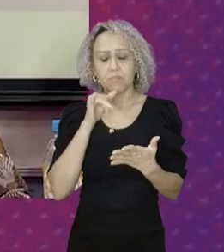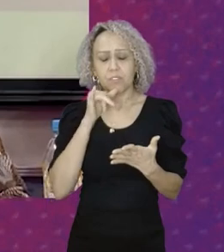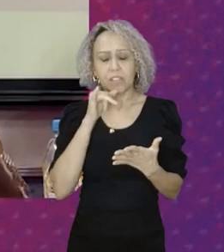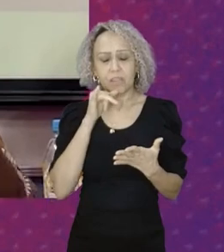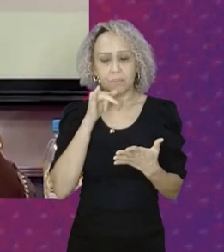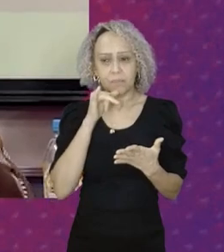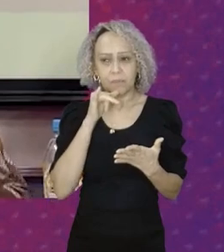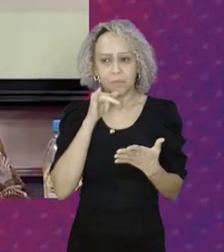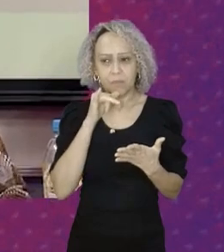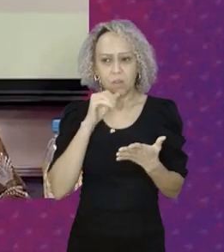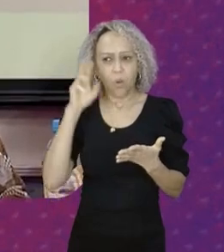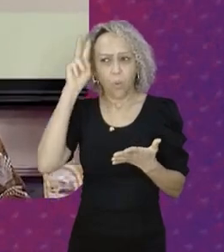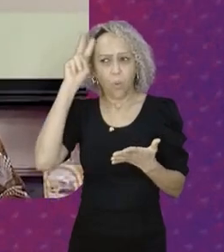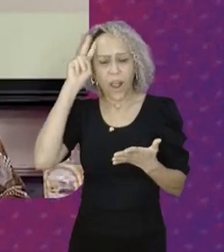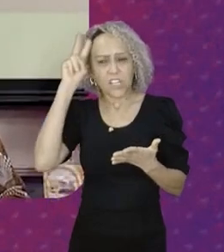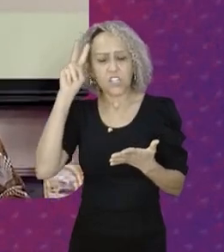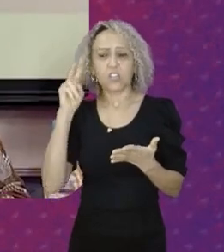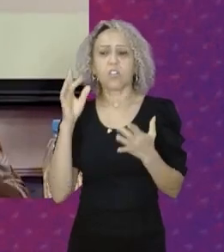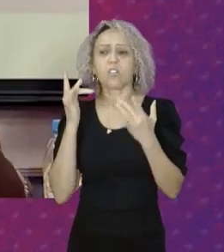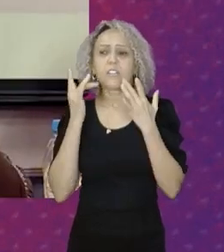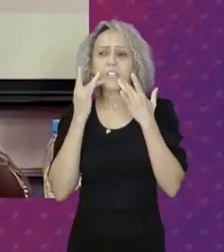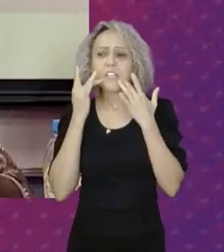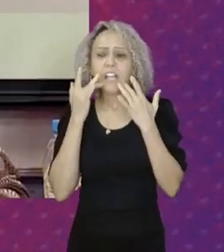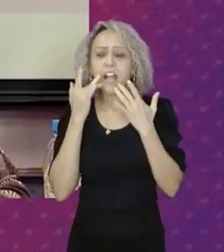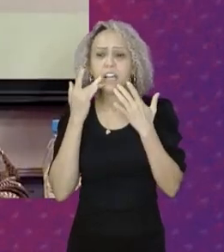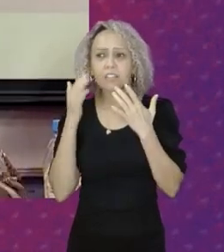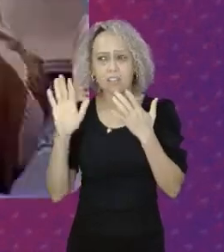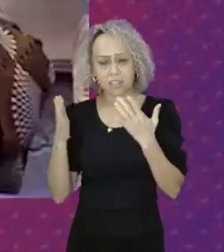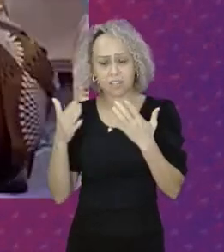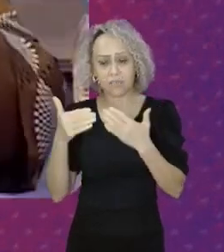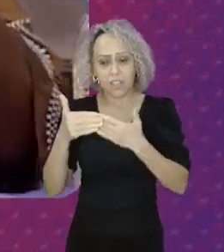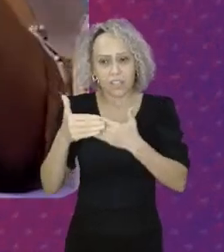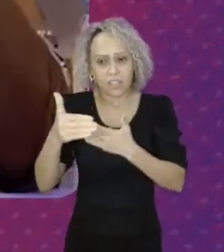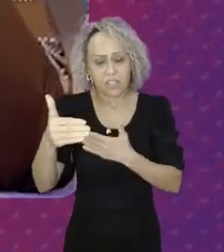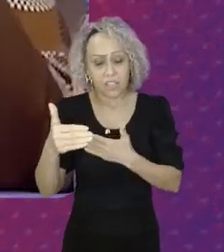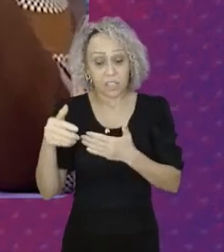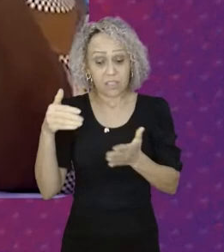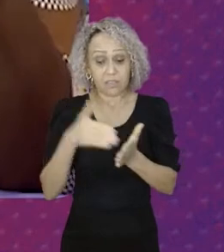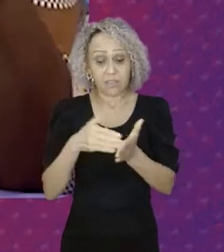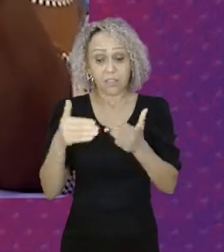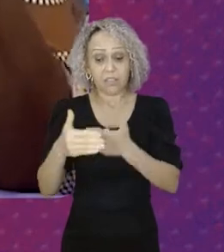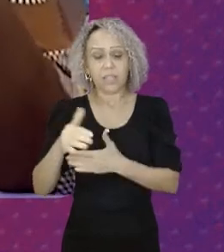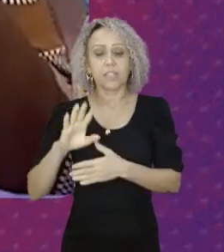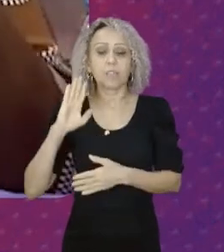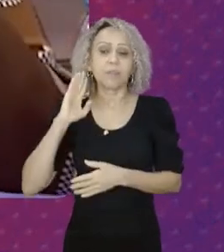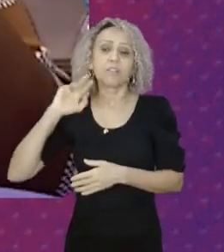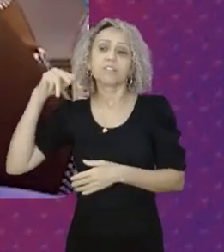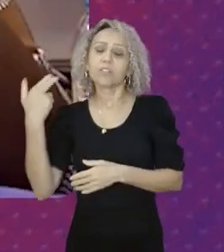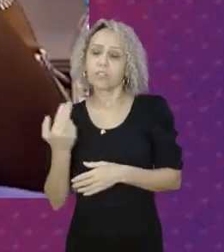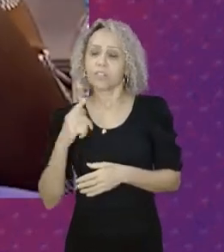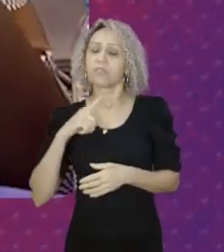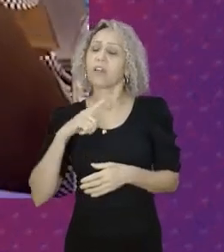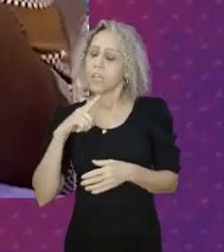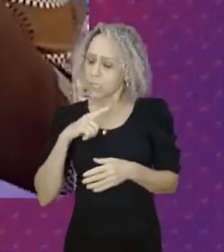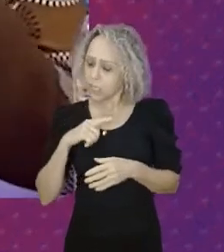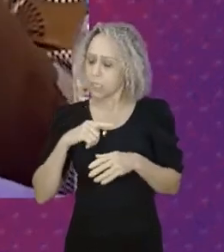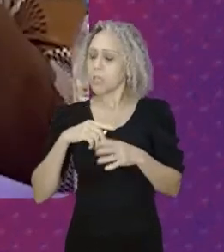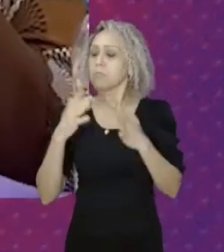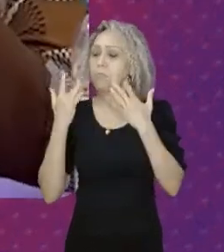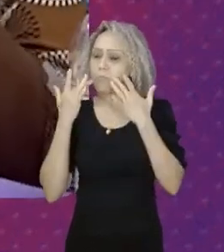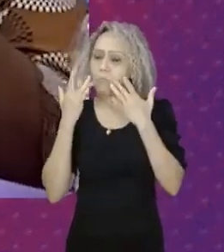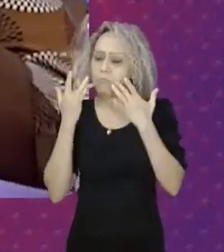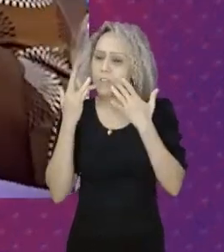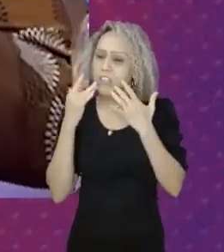peça em Belo Horizonte do Abdias, que chama Sortilégio. É um intelectual que vale a pena ser lido, tem